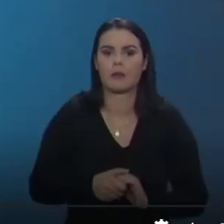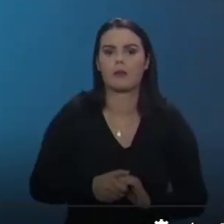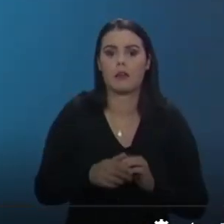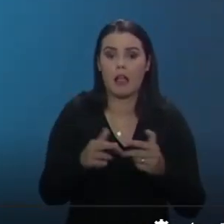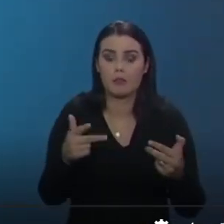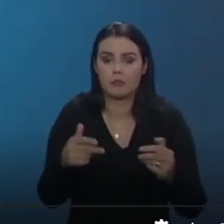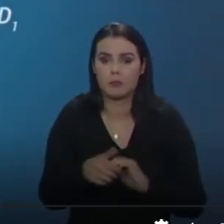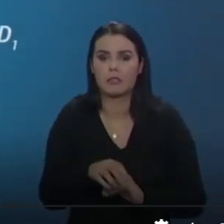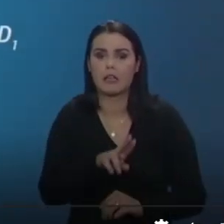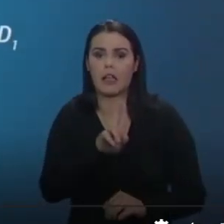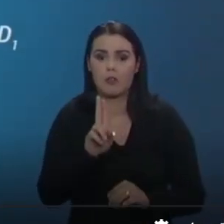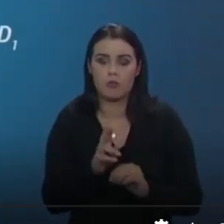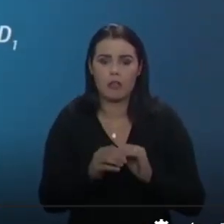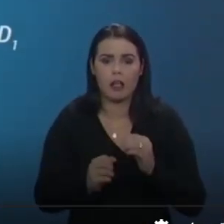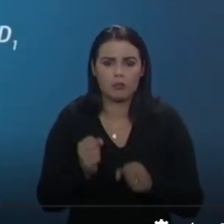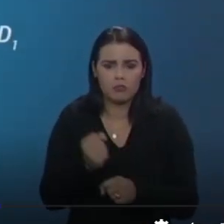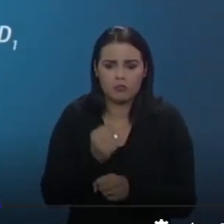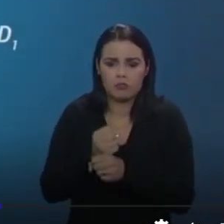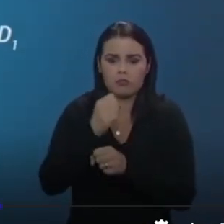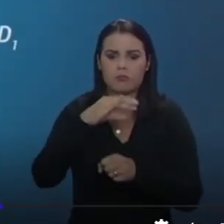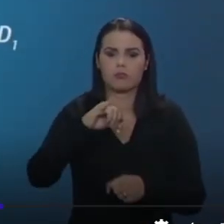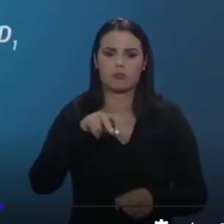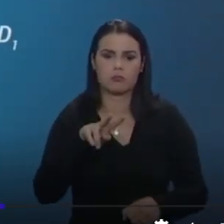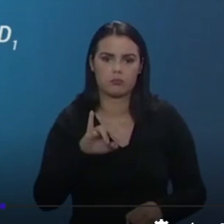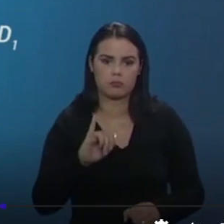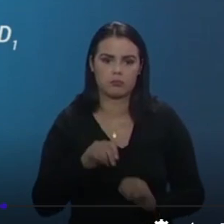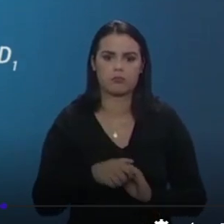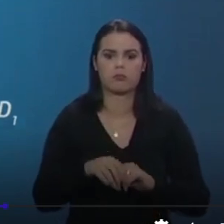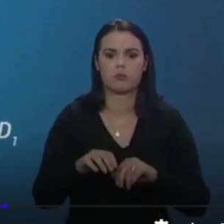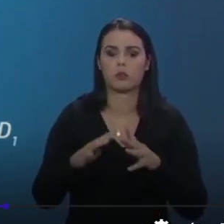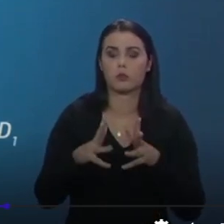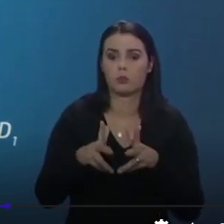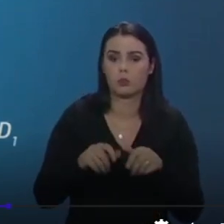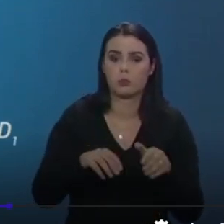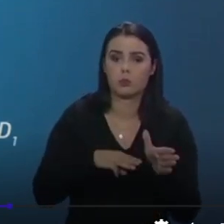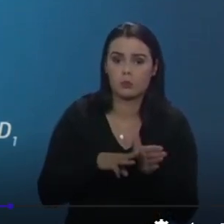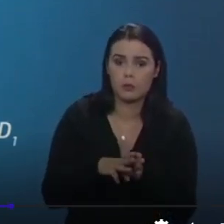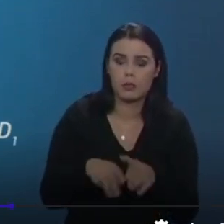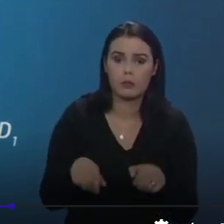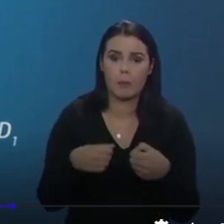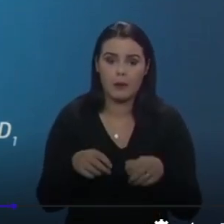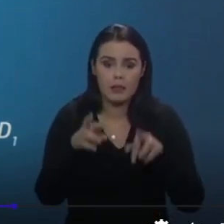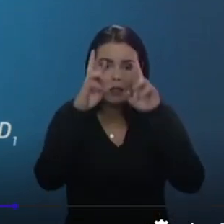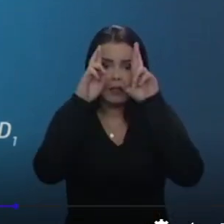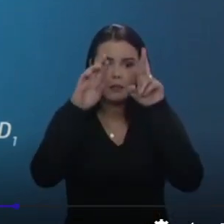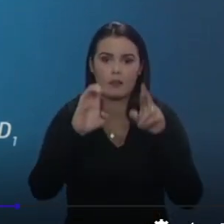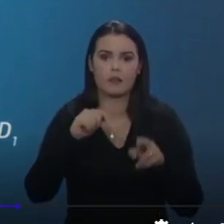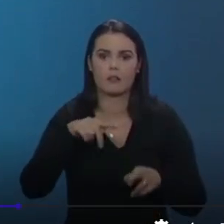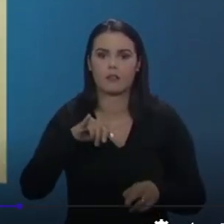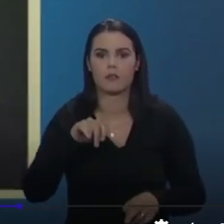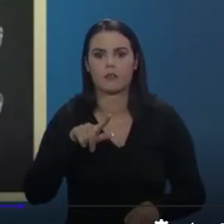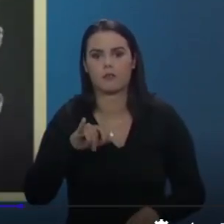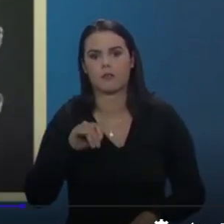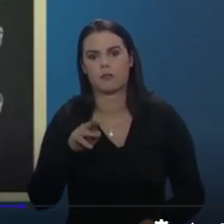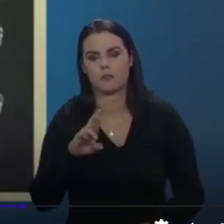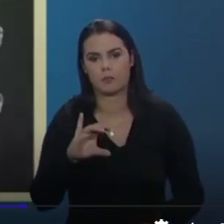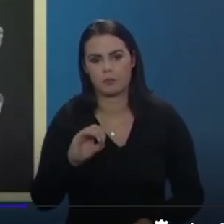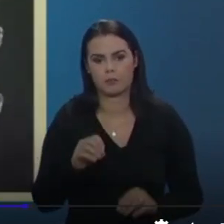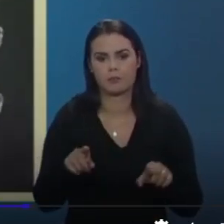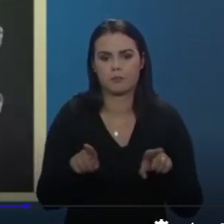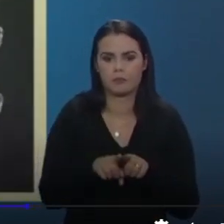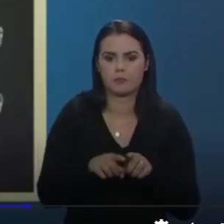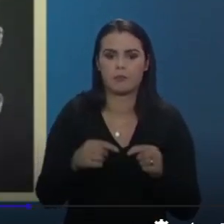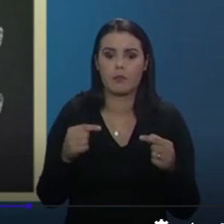qualquer método de resolução de estrutura hiperestática, é preciso respeitar as condições de equilíbrio da estrutura e as condições